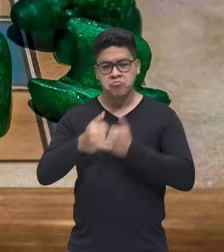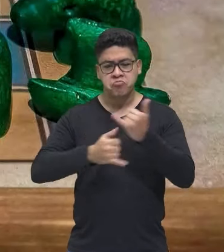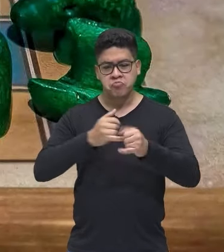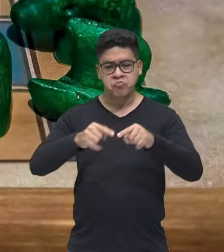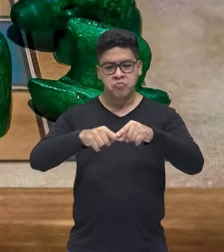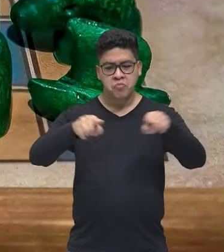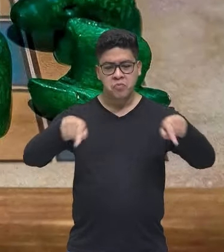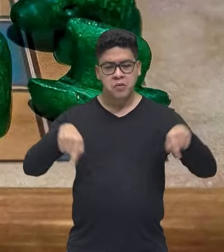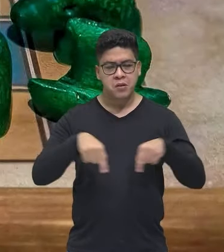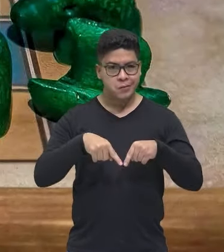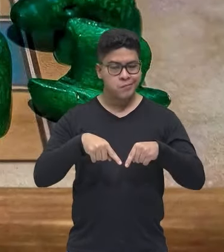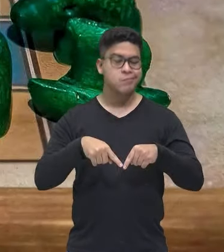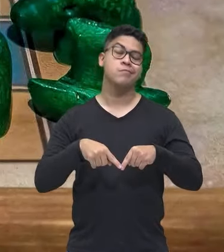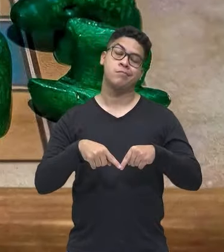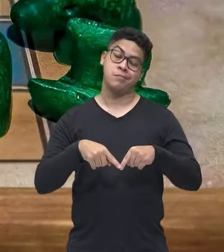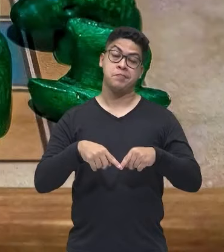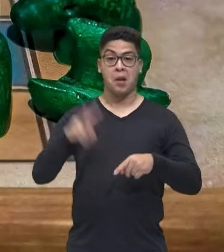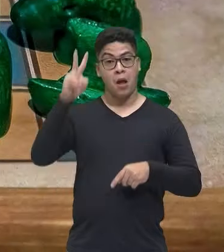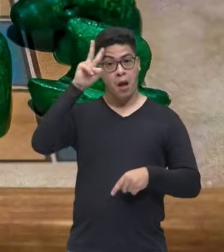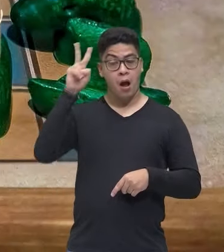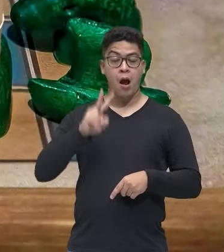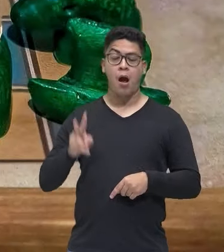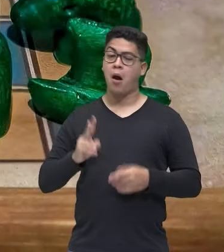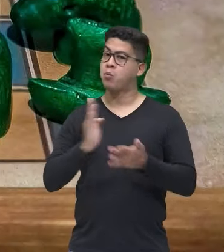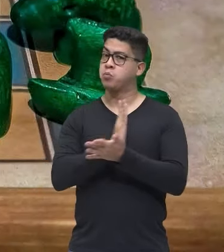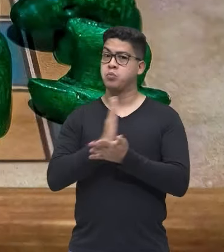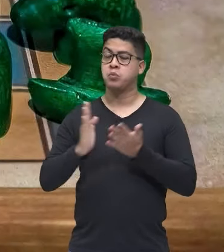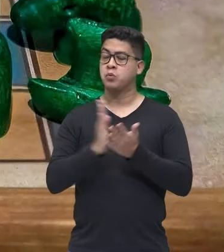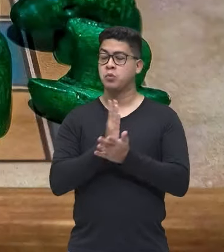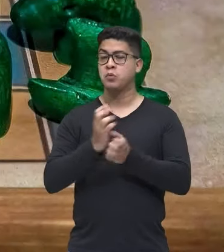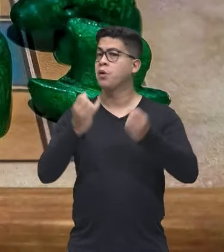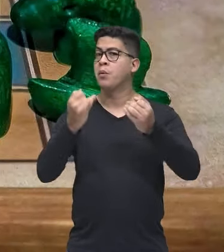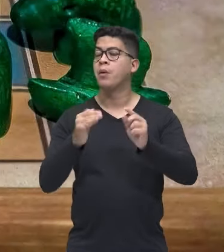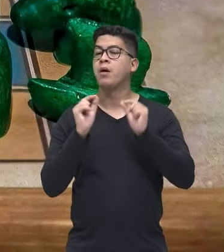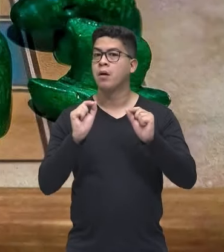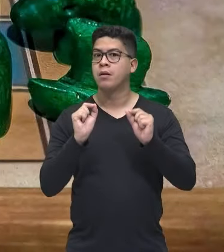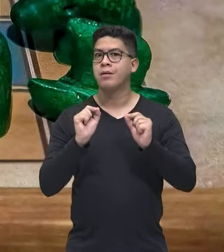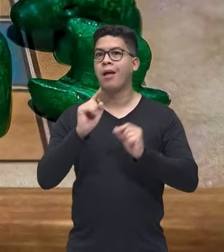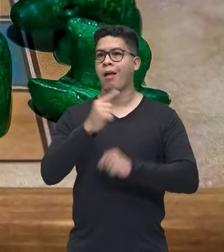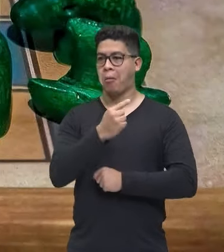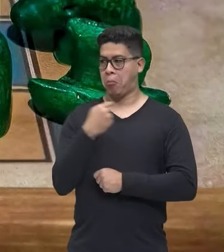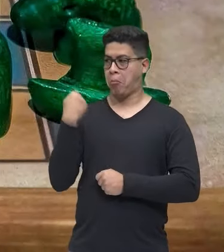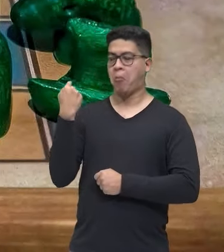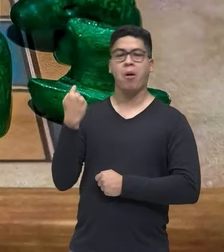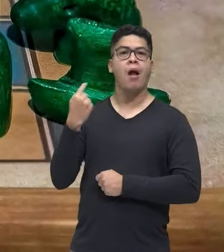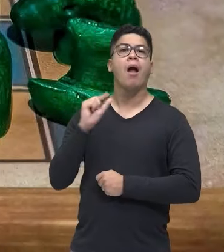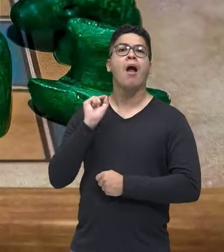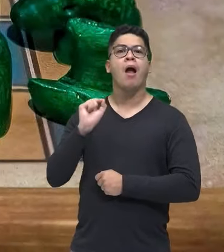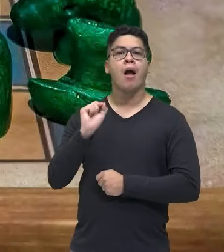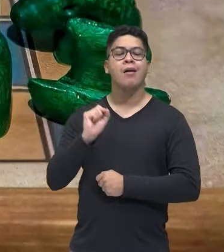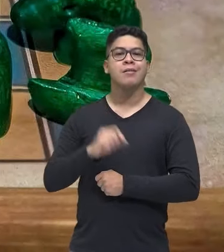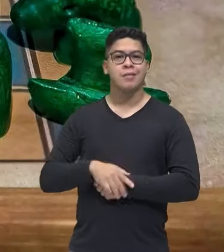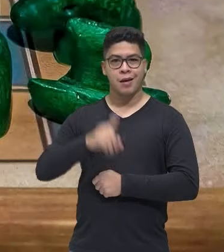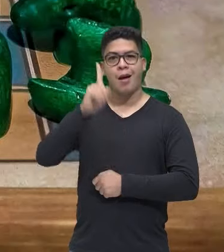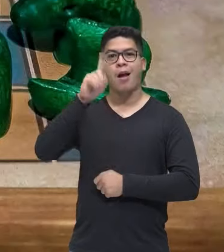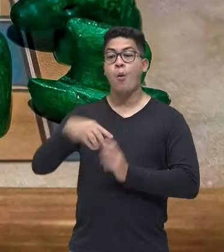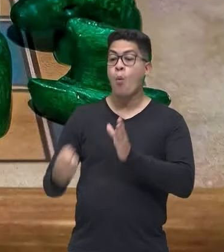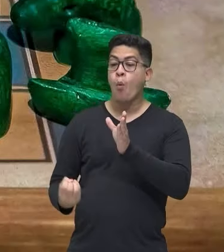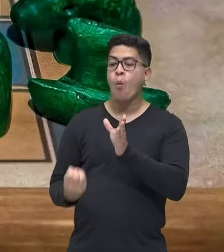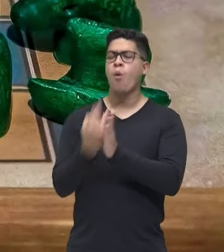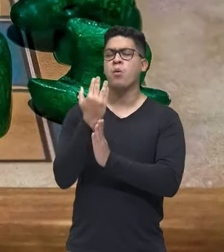de acordo com alguns historiadores, esse jogo foi que deu início, deu origem ao xadrez.